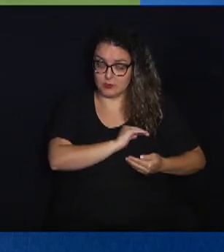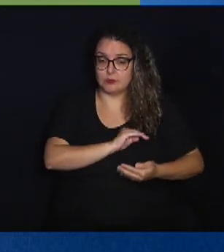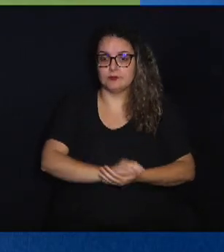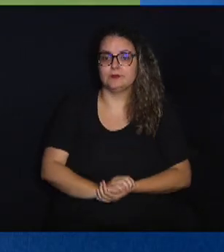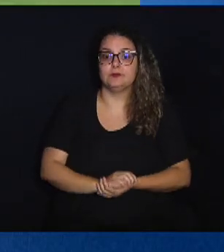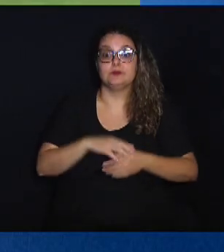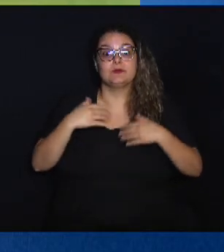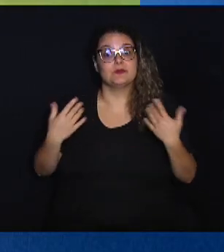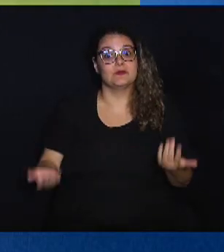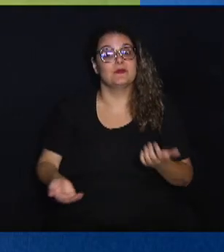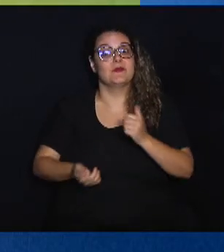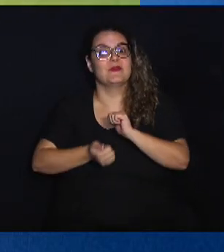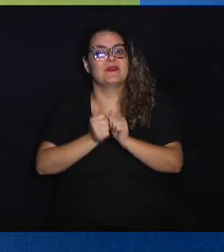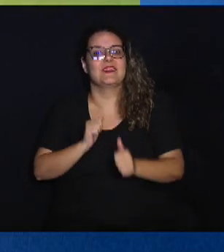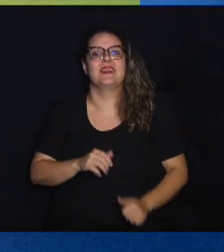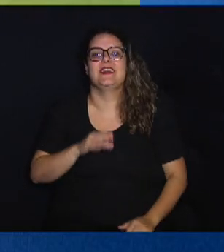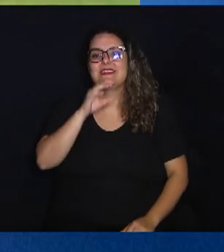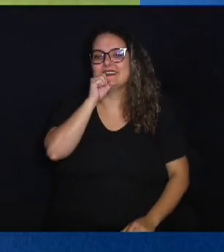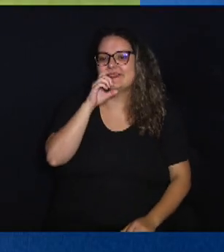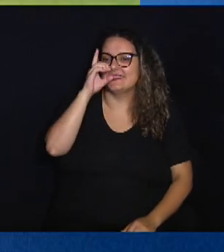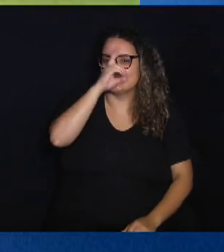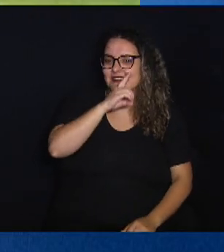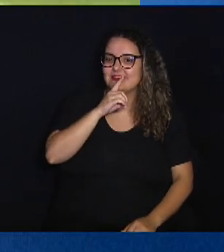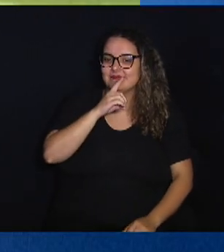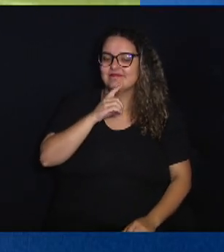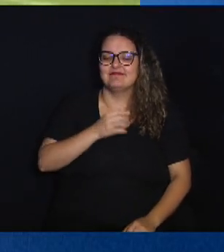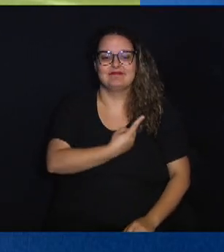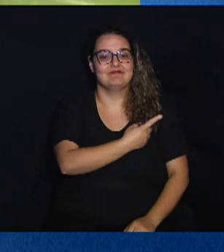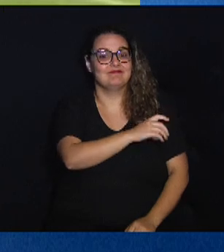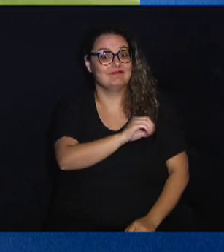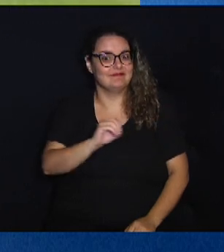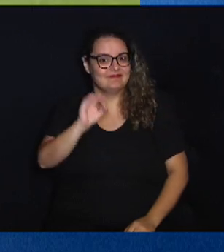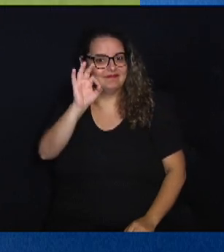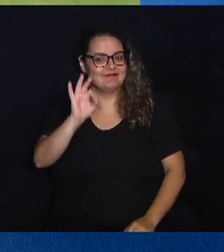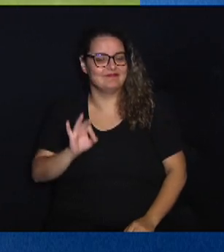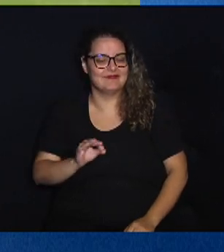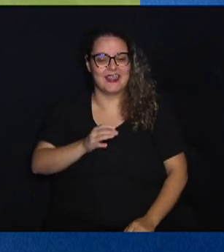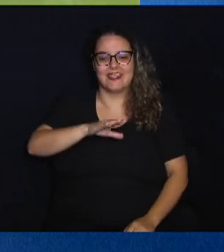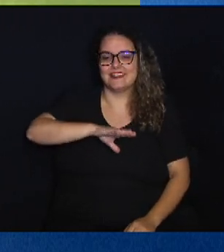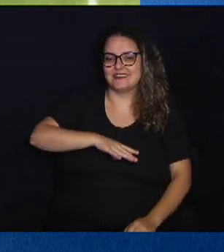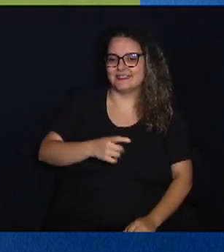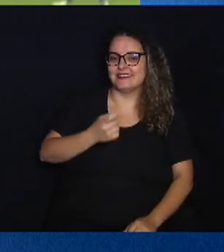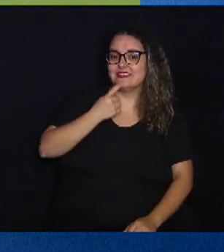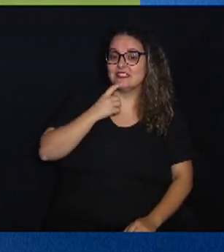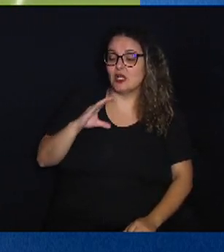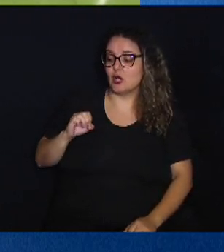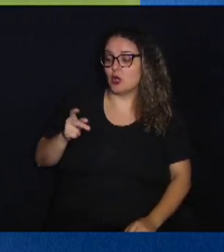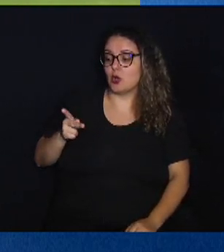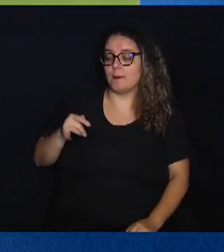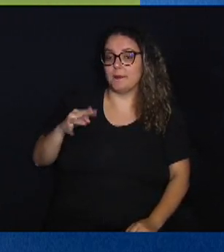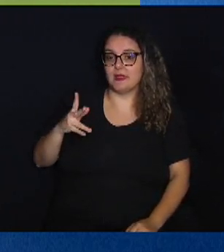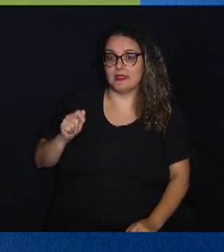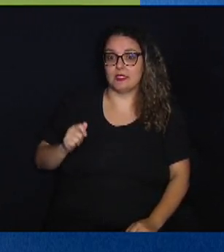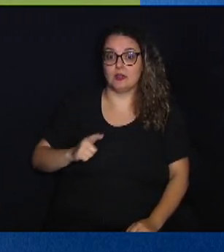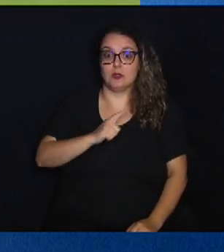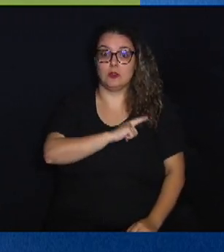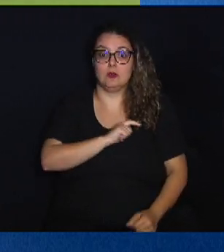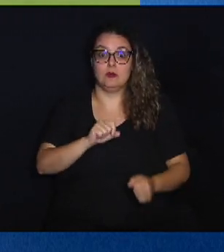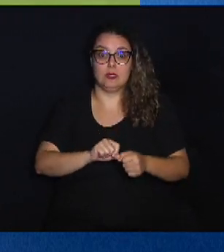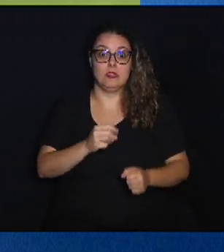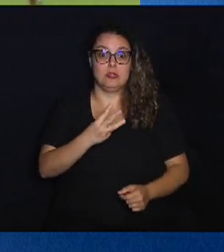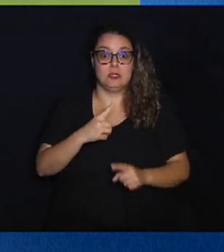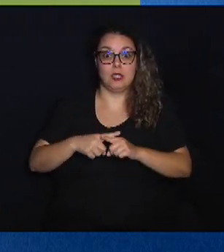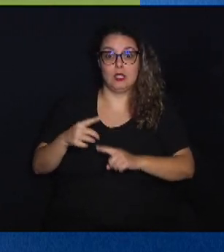no esporte, fim de semana 100% para os campineiros na Copinha. Guarani faz 3-0